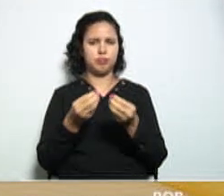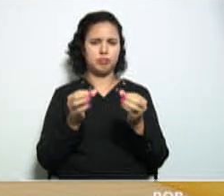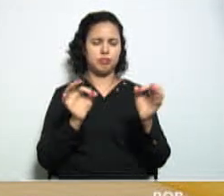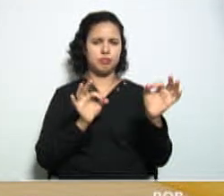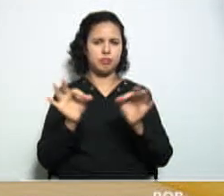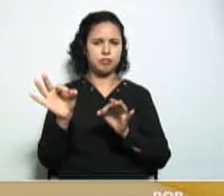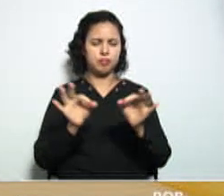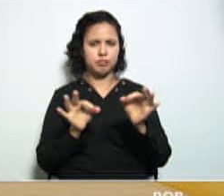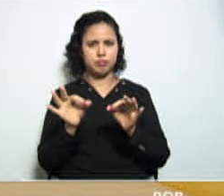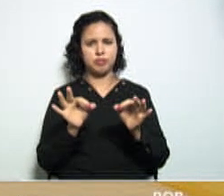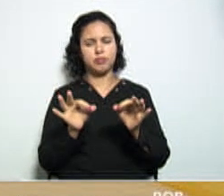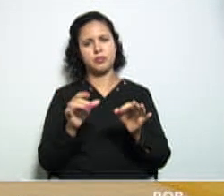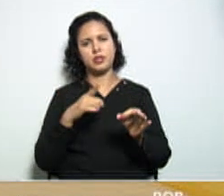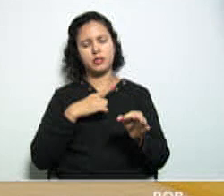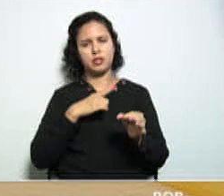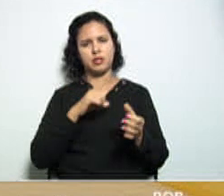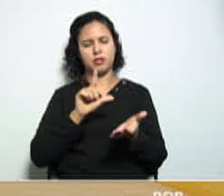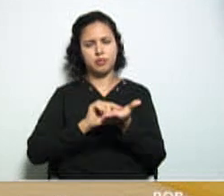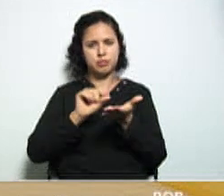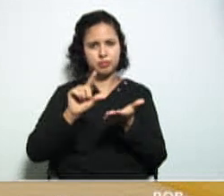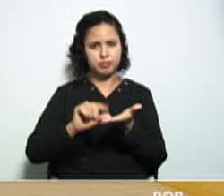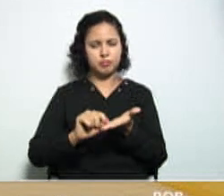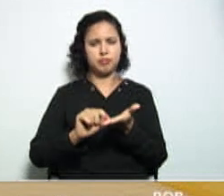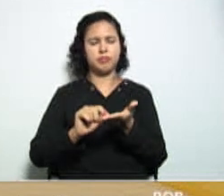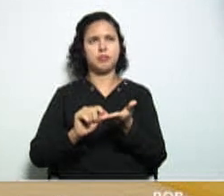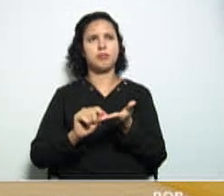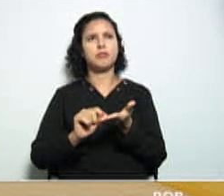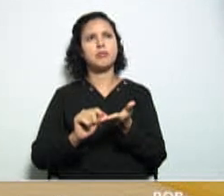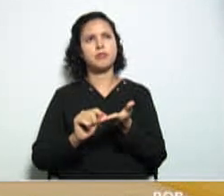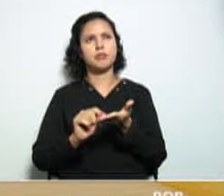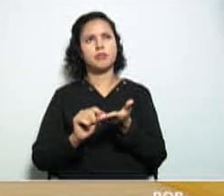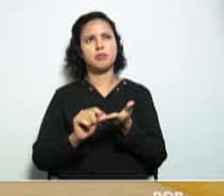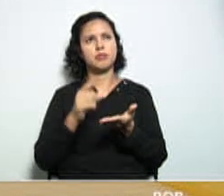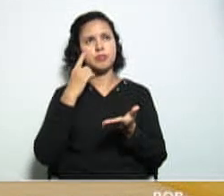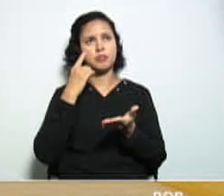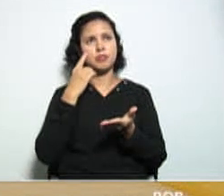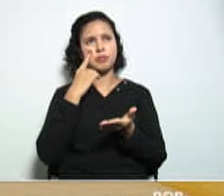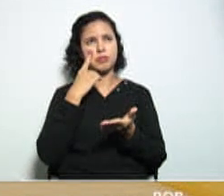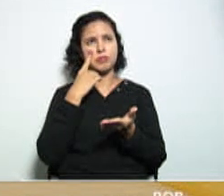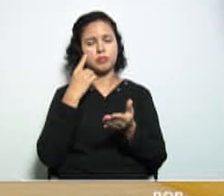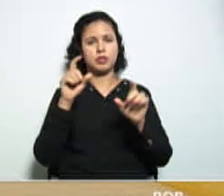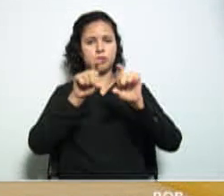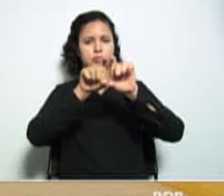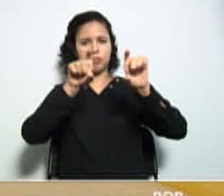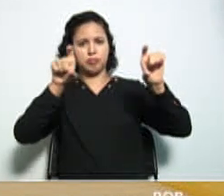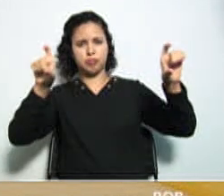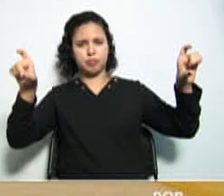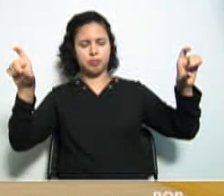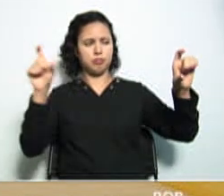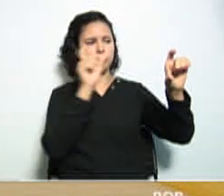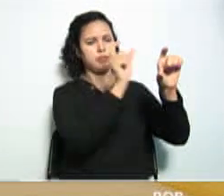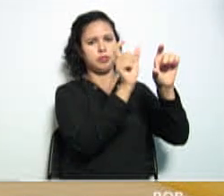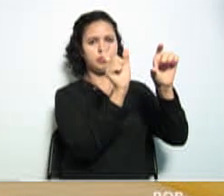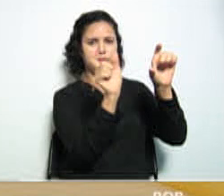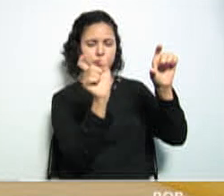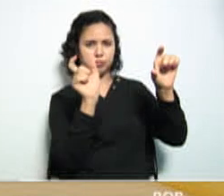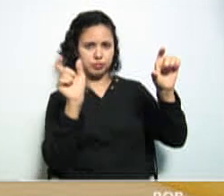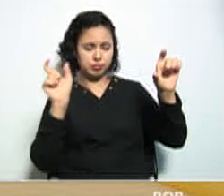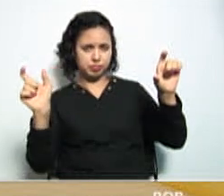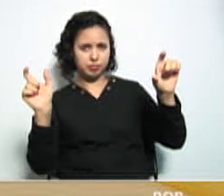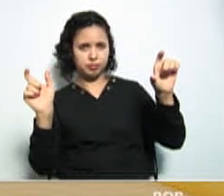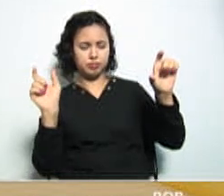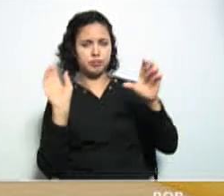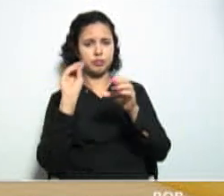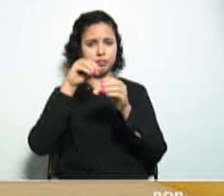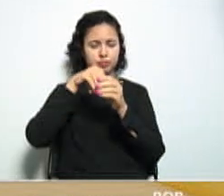utilizamos a aba do Layout. Dentro da aba do Layout, nós temos a paleta de configurar página. Dentro